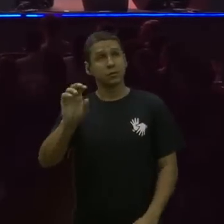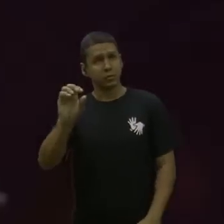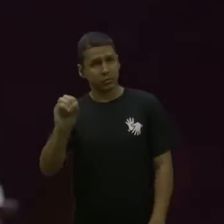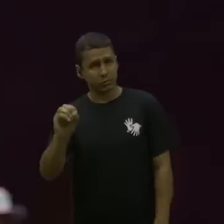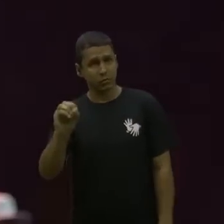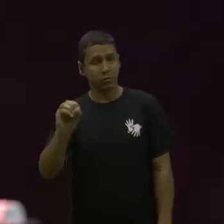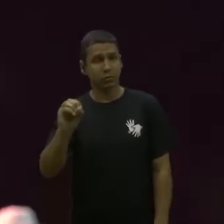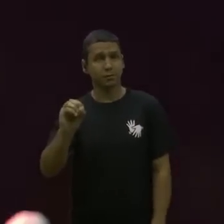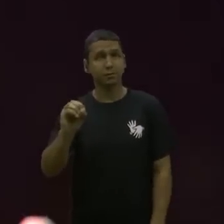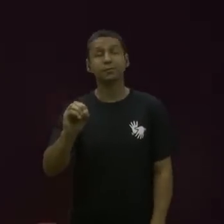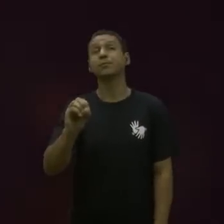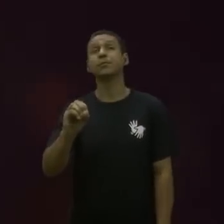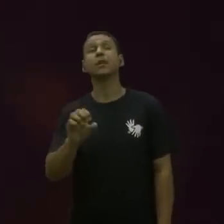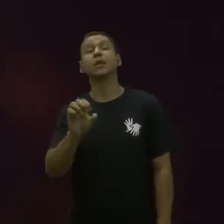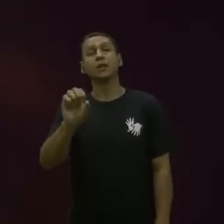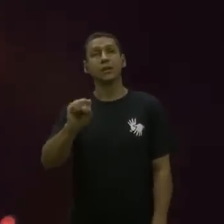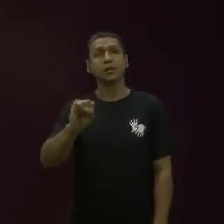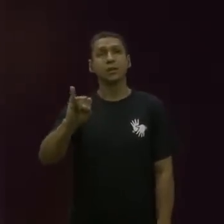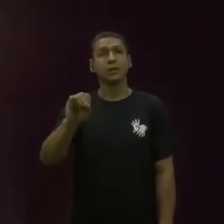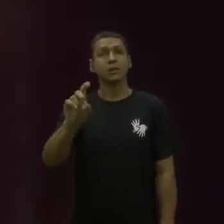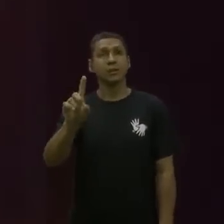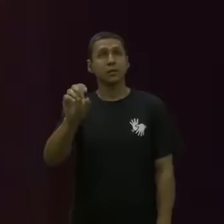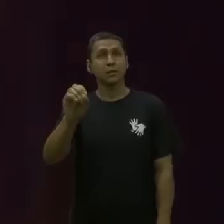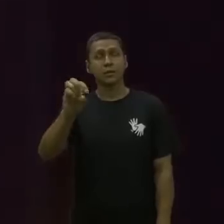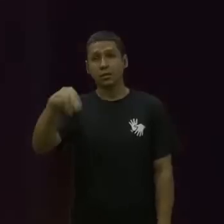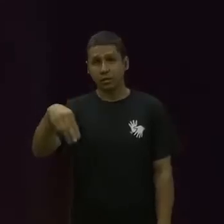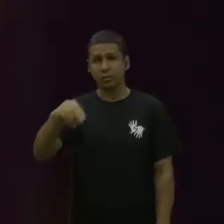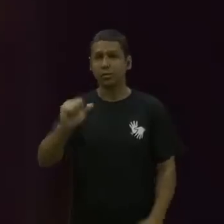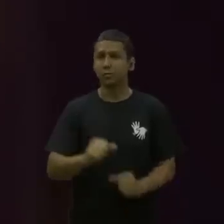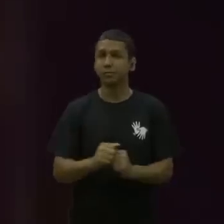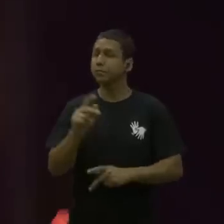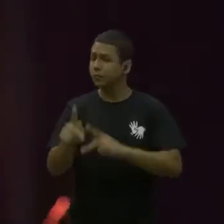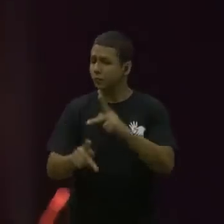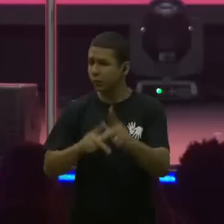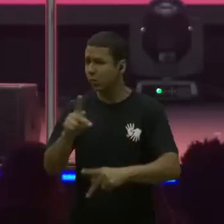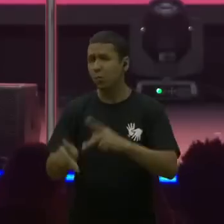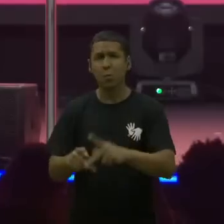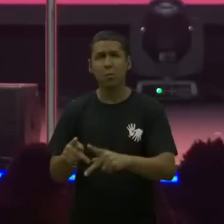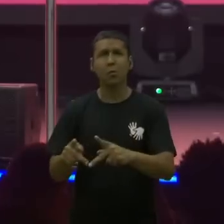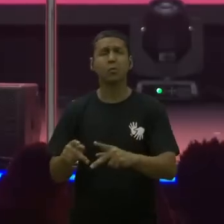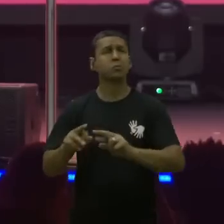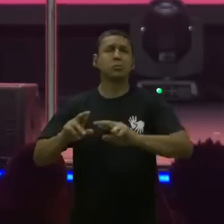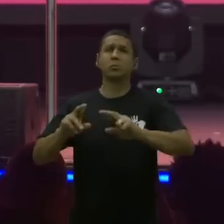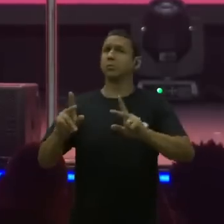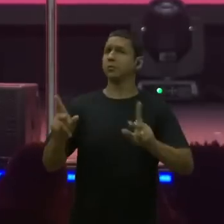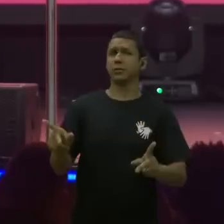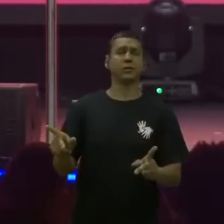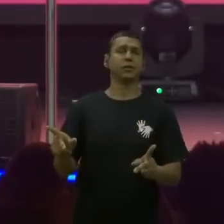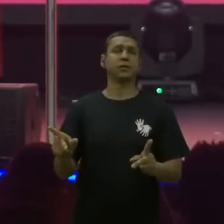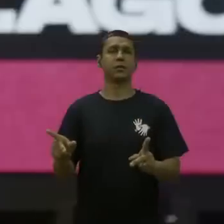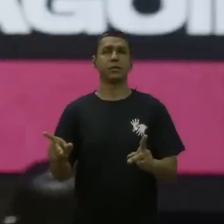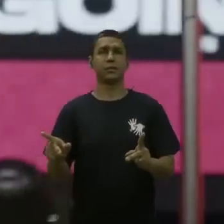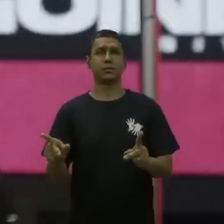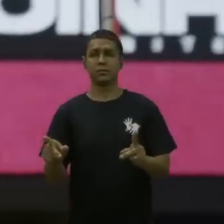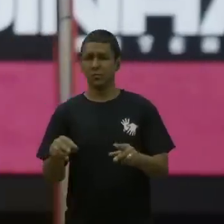parte do alvo da sua missão. Era um povo que não estava com nome na lista dessa